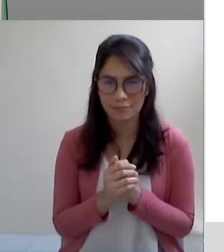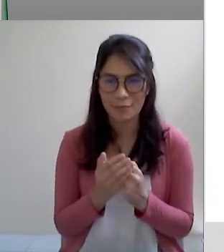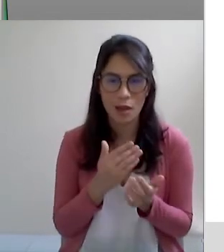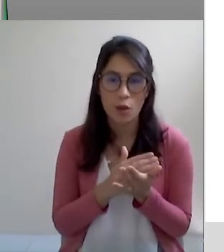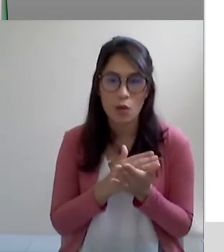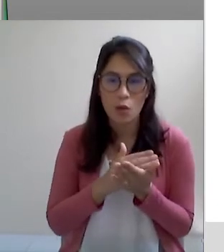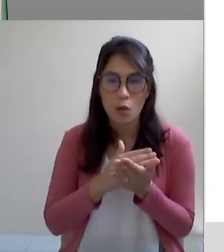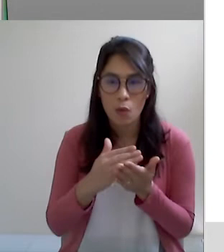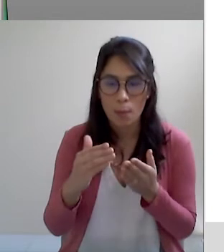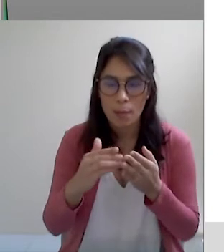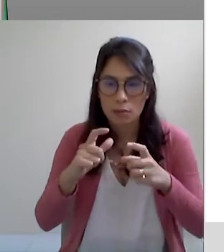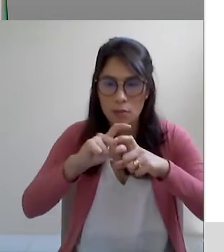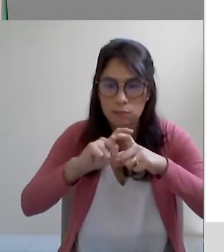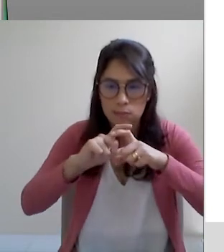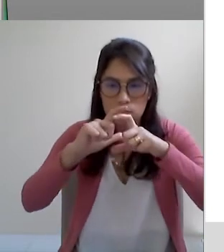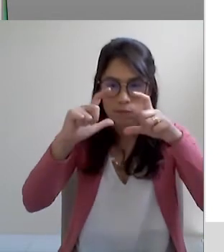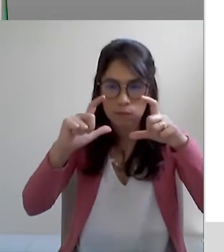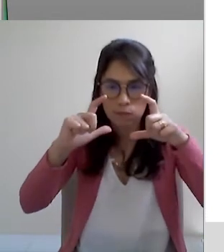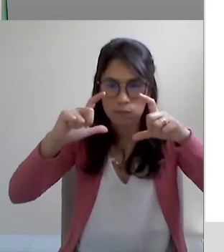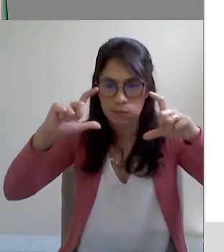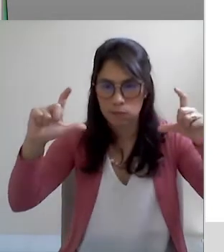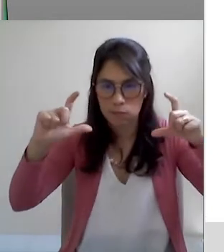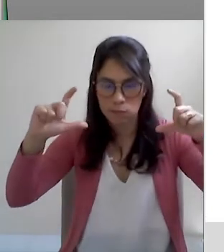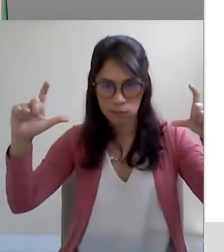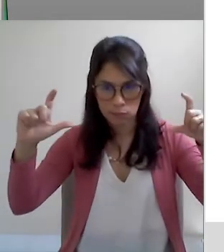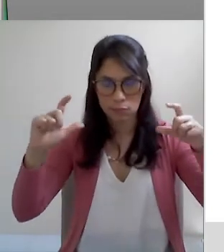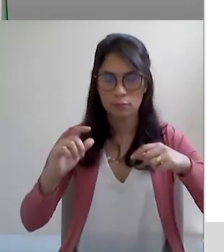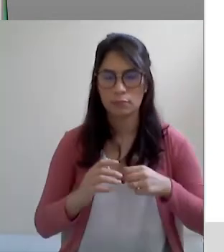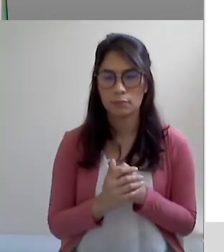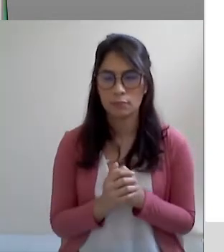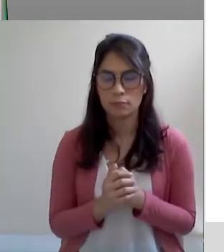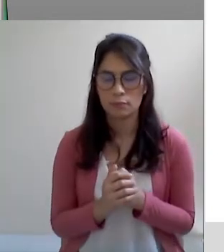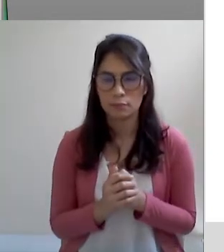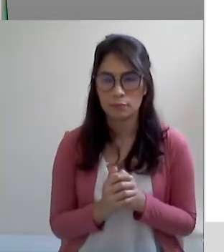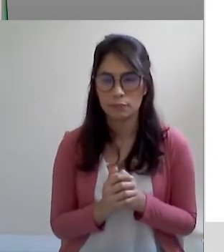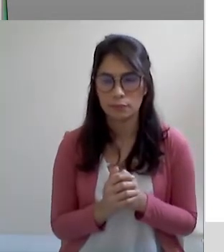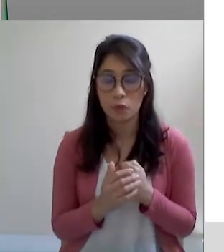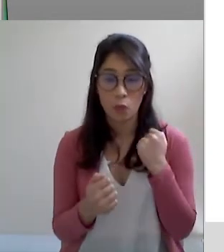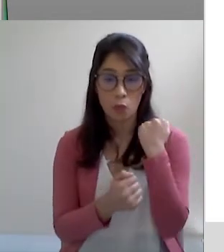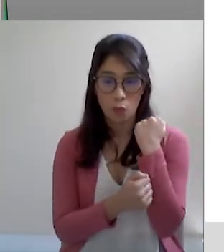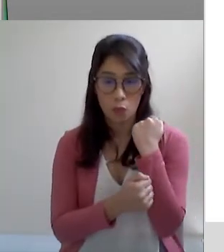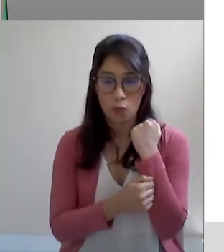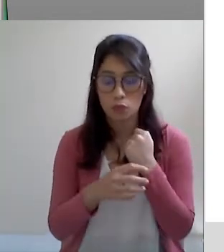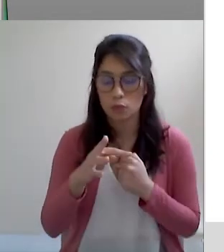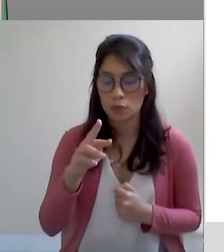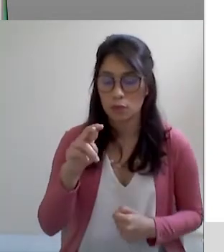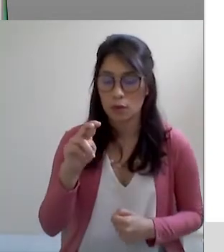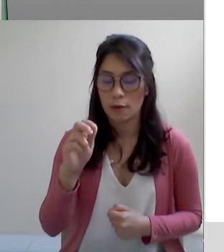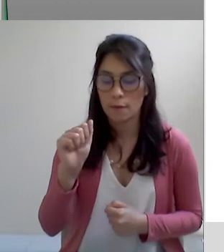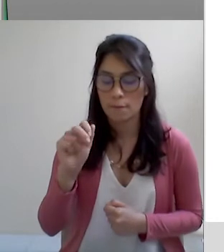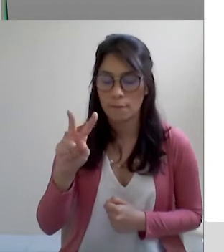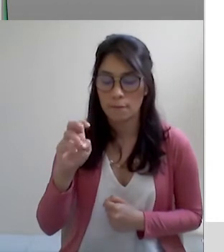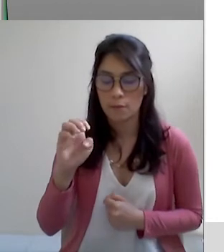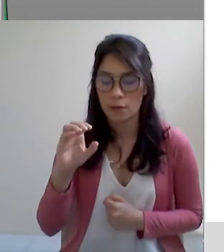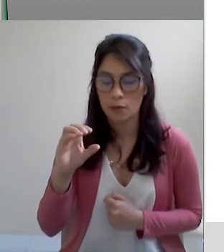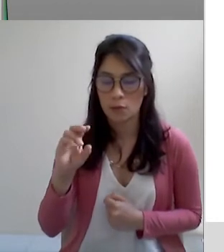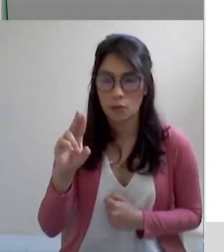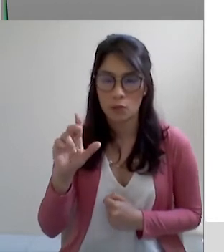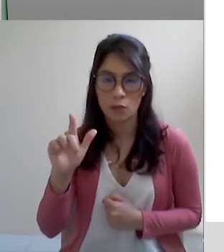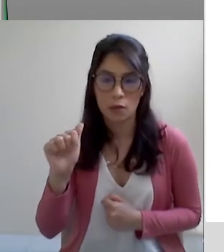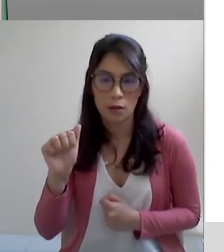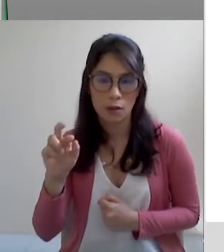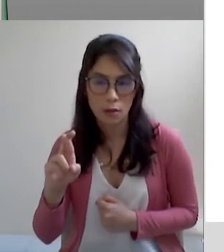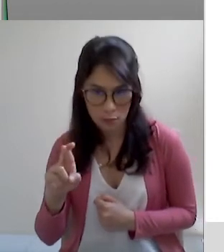camada de osso compacto. O osso trabecular, em ossos chatos, será denominado de